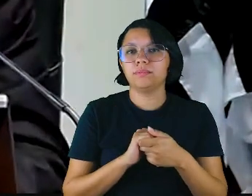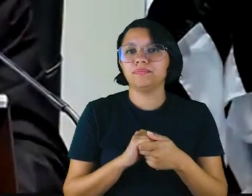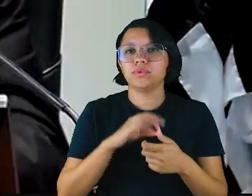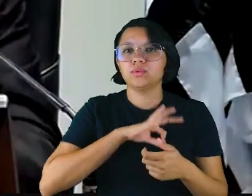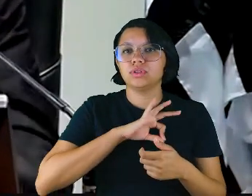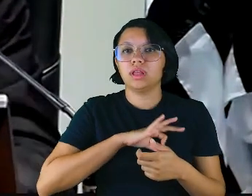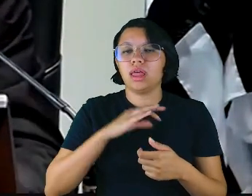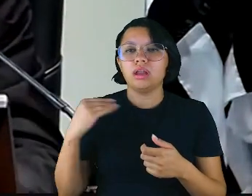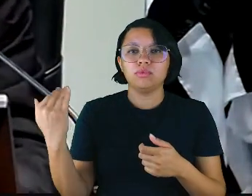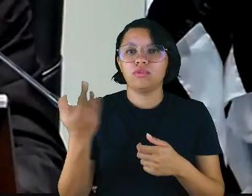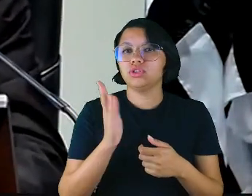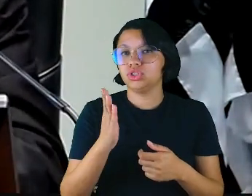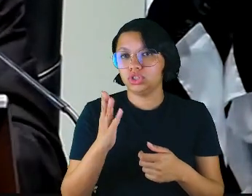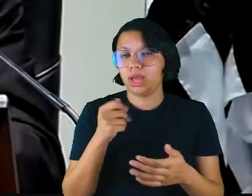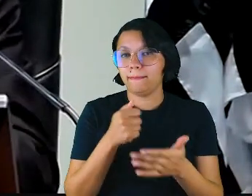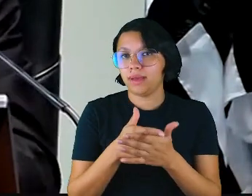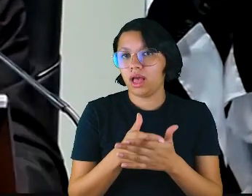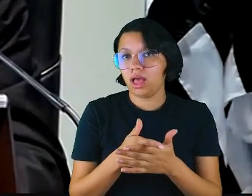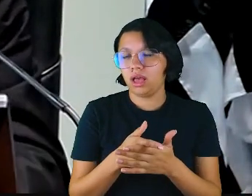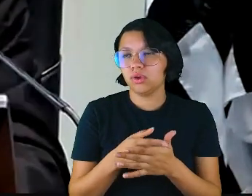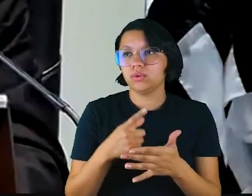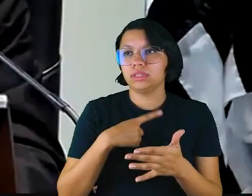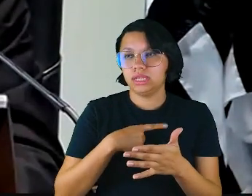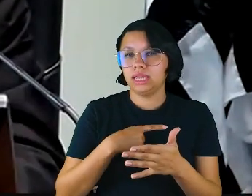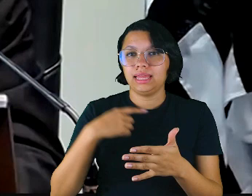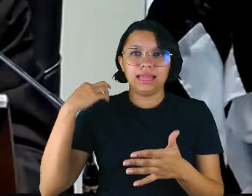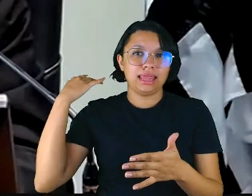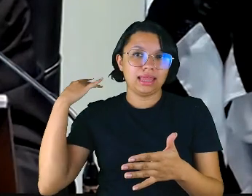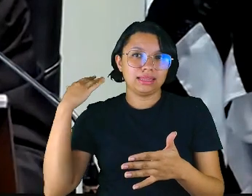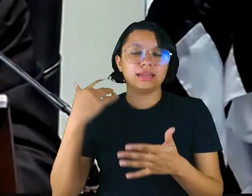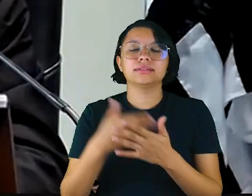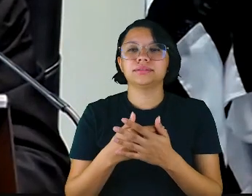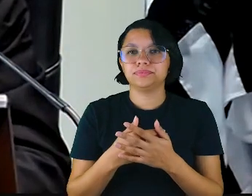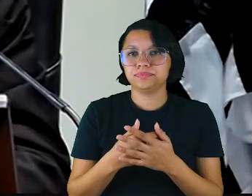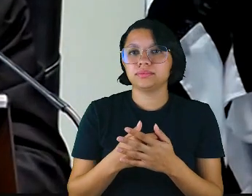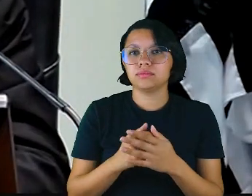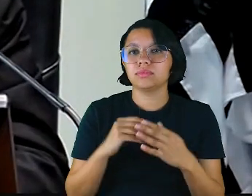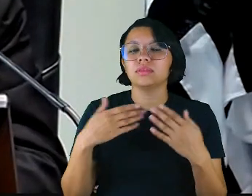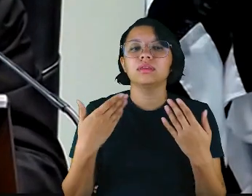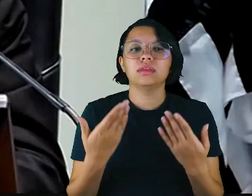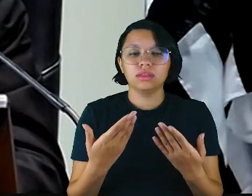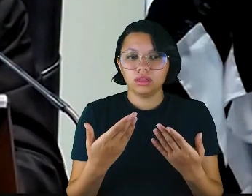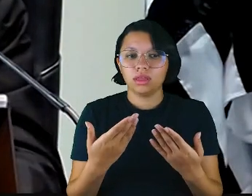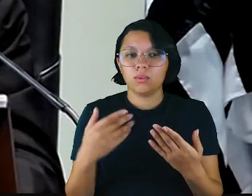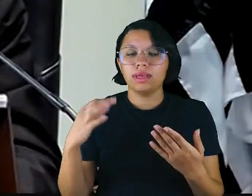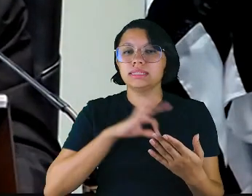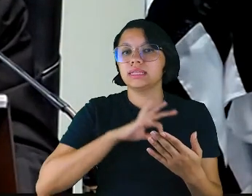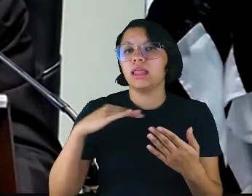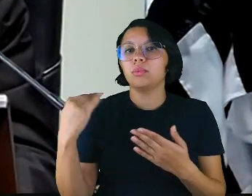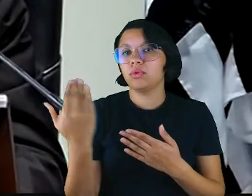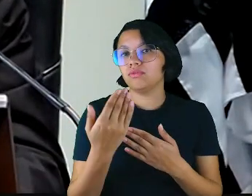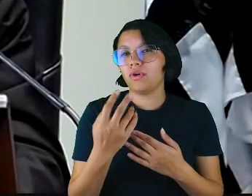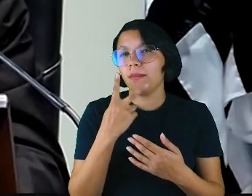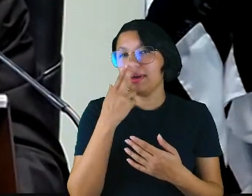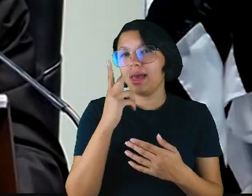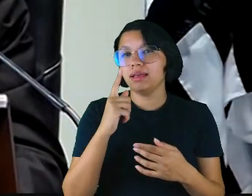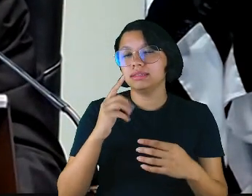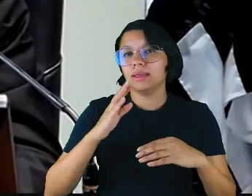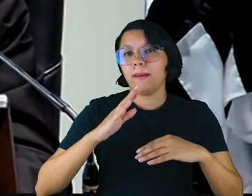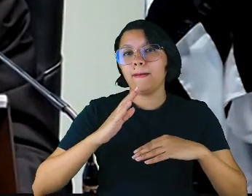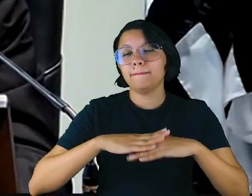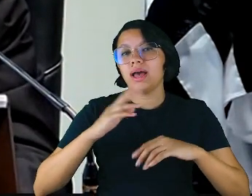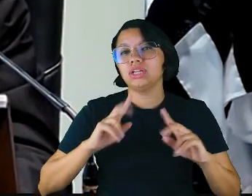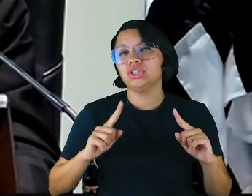por fora já foi pago, já tem o fato gerador lá atrás. Então, esse salário por fora me parece ainda mais desafiador do que o próprio